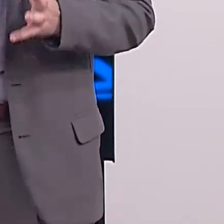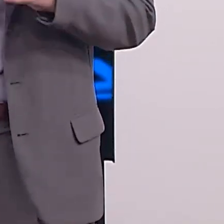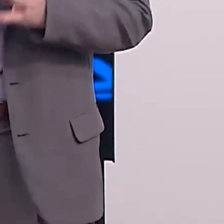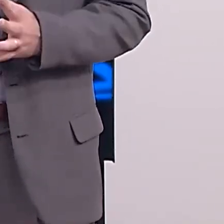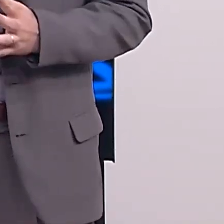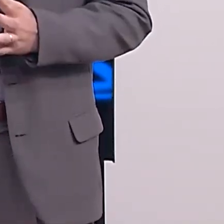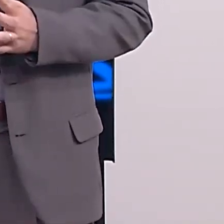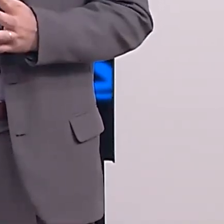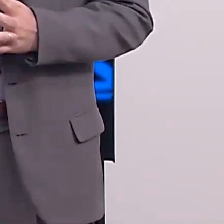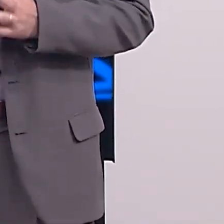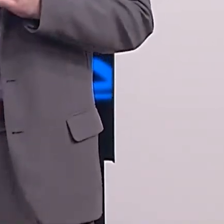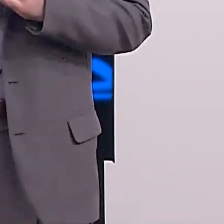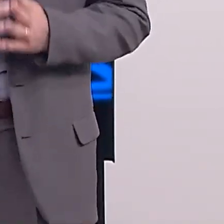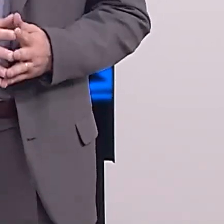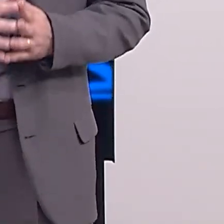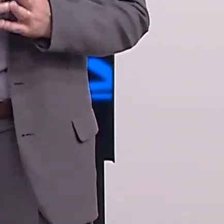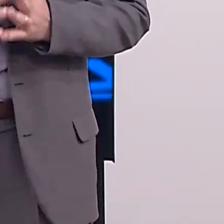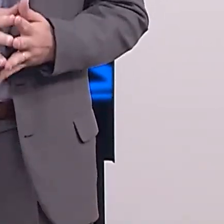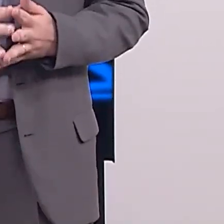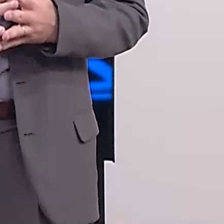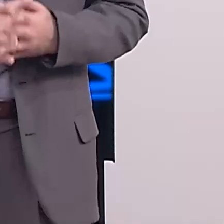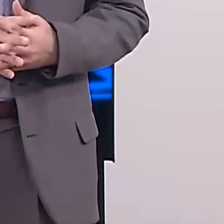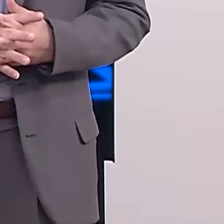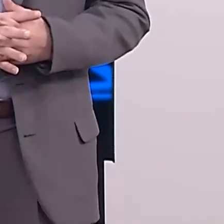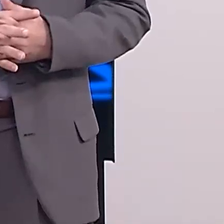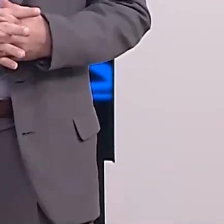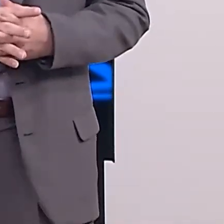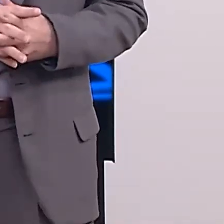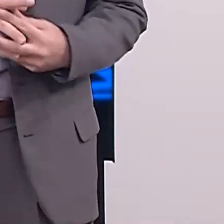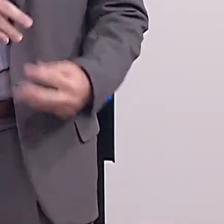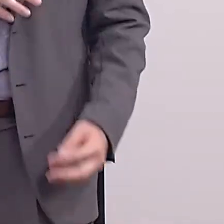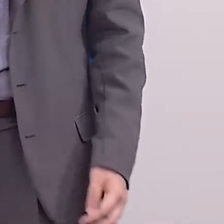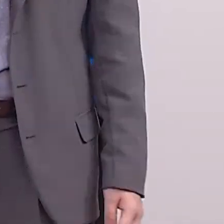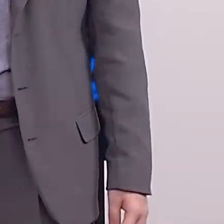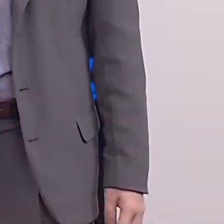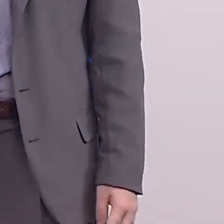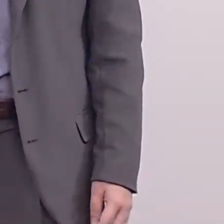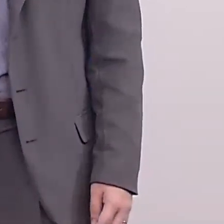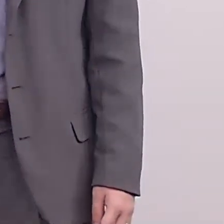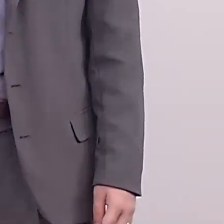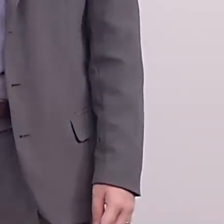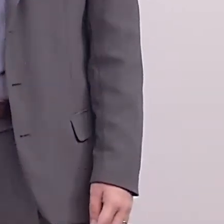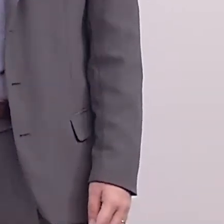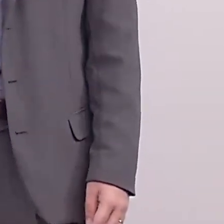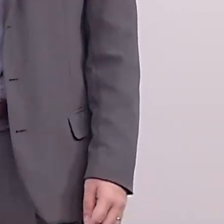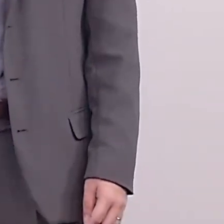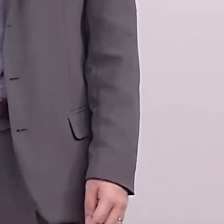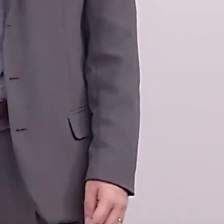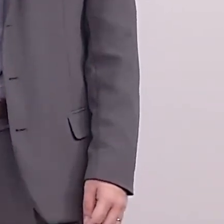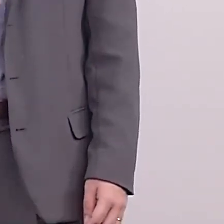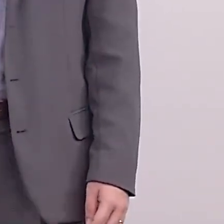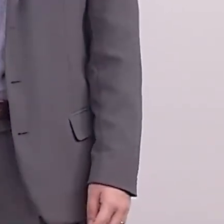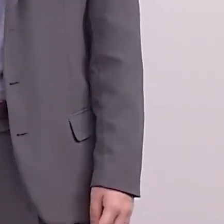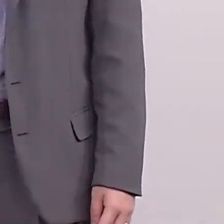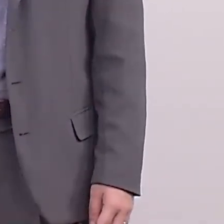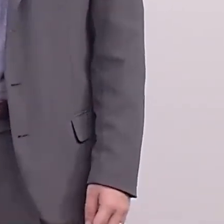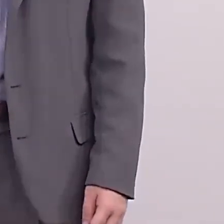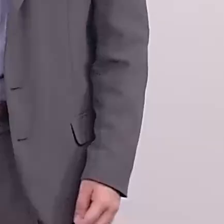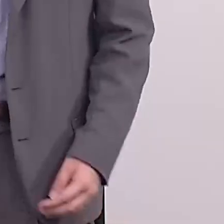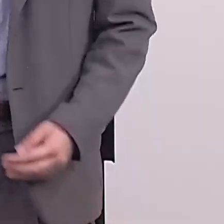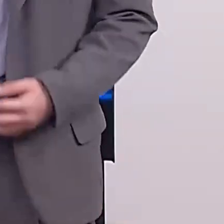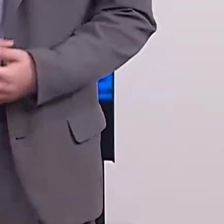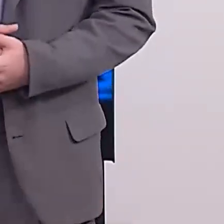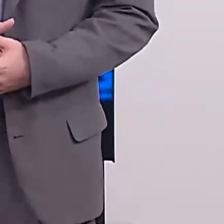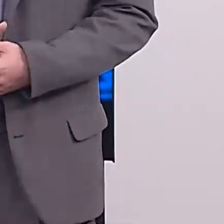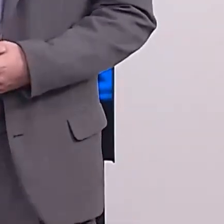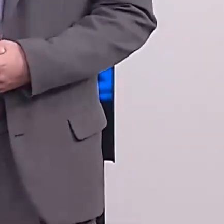a necessidade de fazer sucessivos laudos médicos de uma condição que é para a vida toda. A situação pode mudar. Foi